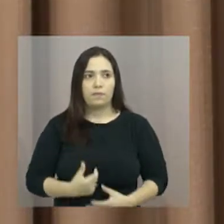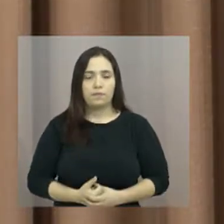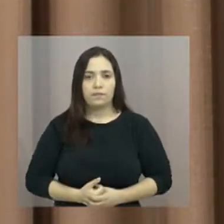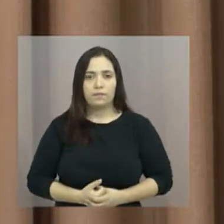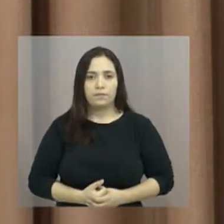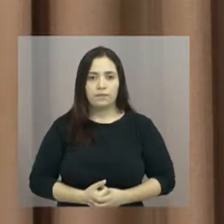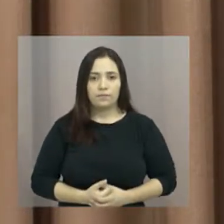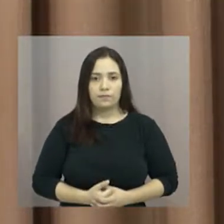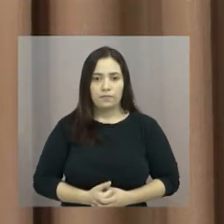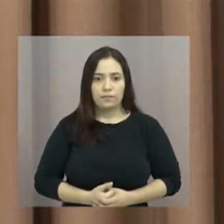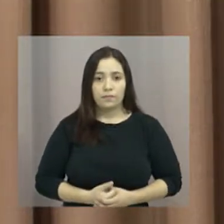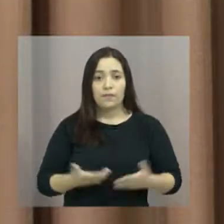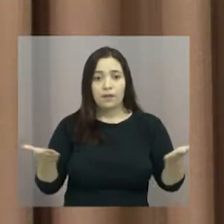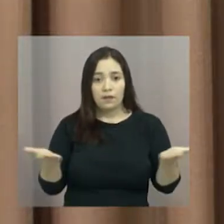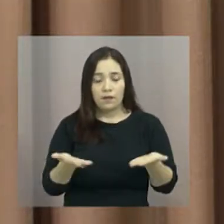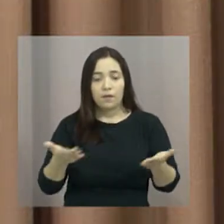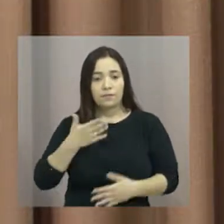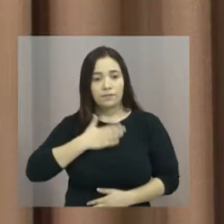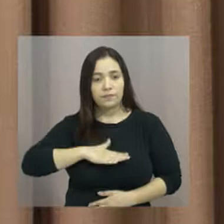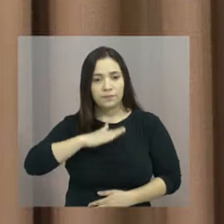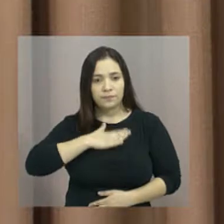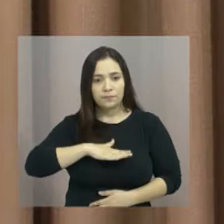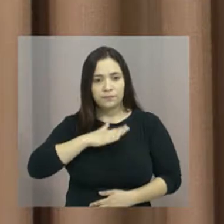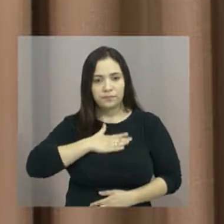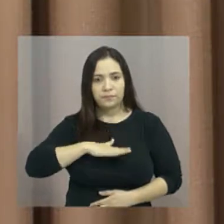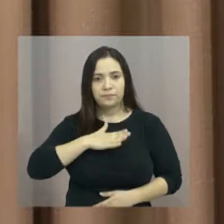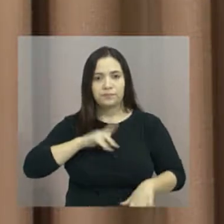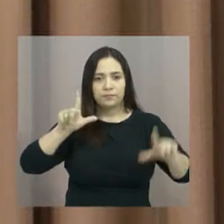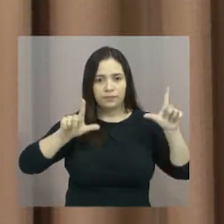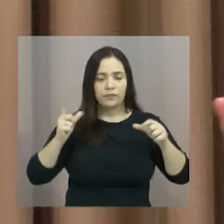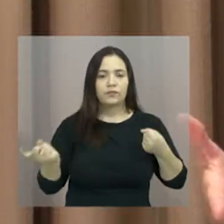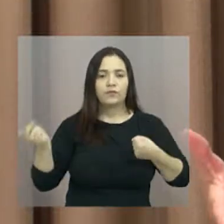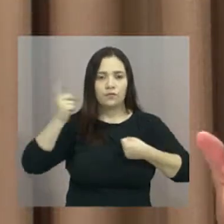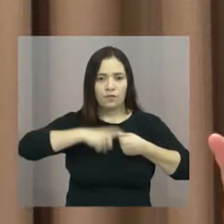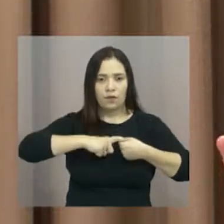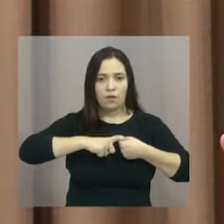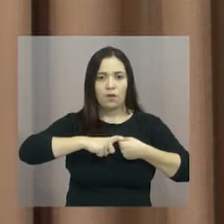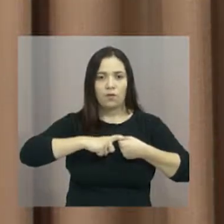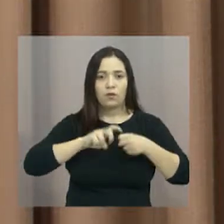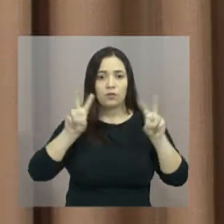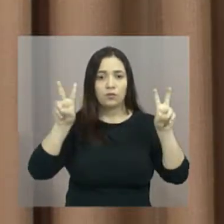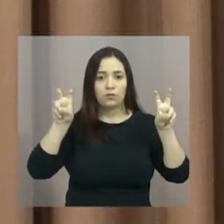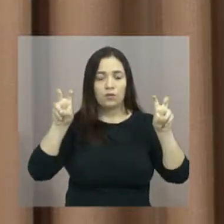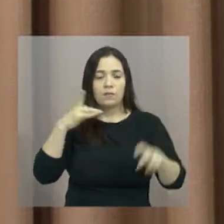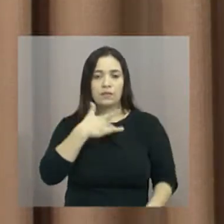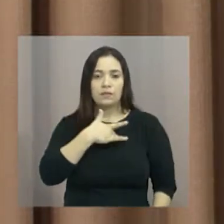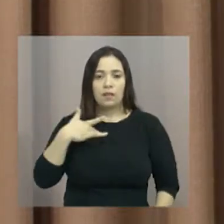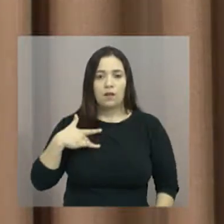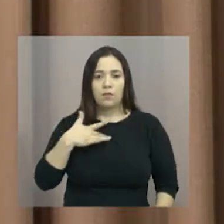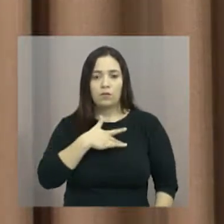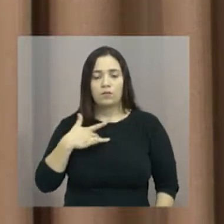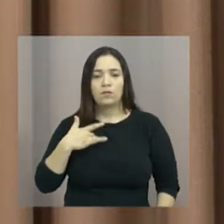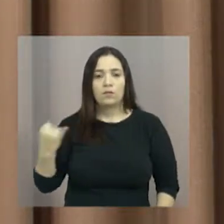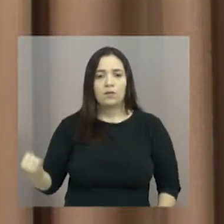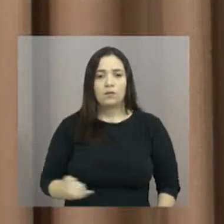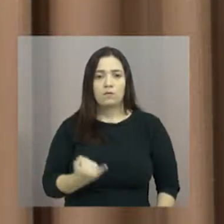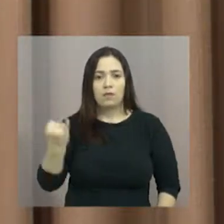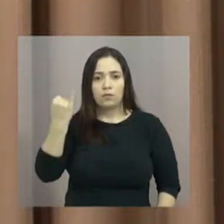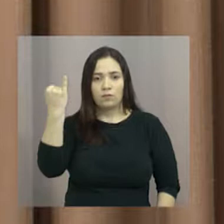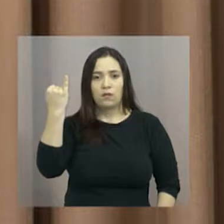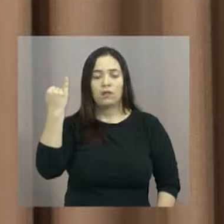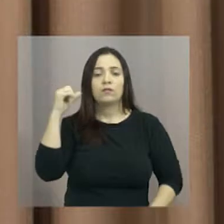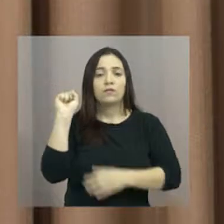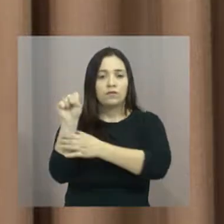do próximo. A gente vai para o primeiro intervalo do programa, mas já a gente volta. Hoje falando sobre saúde, sobre a importância do atendimento